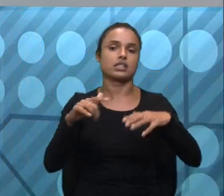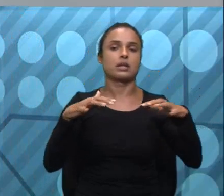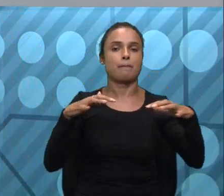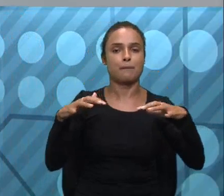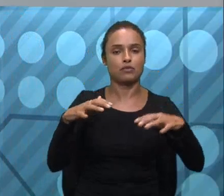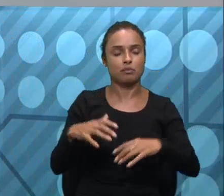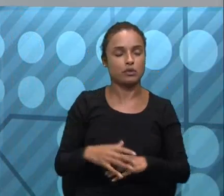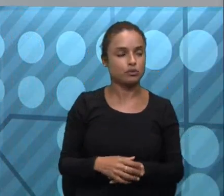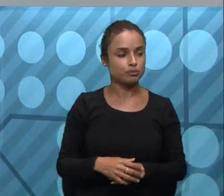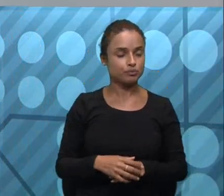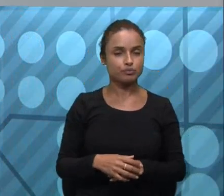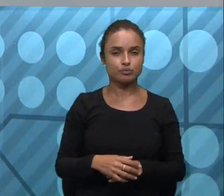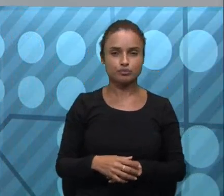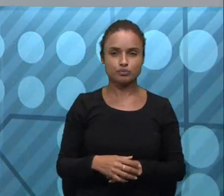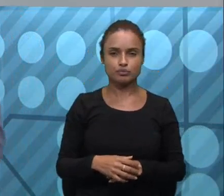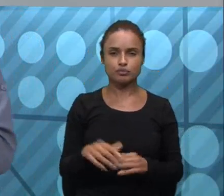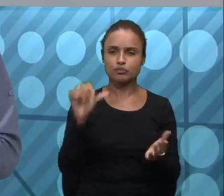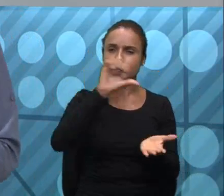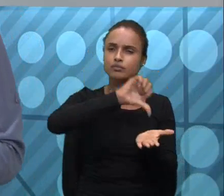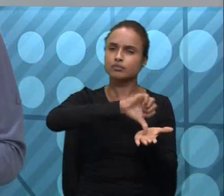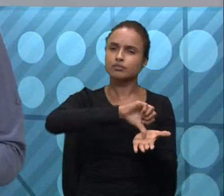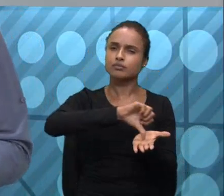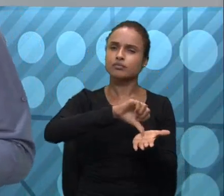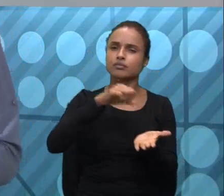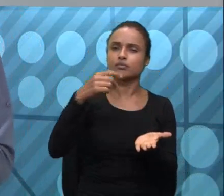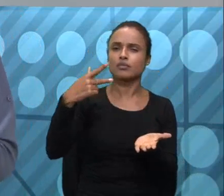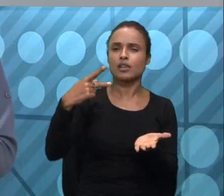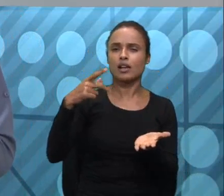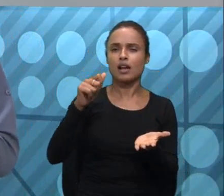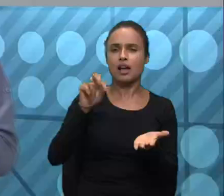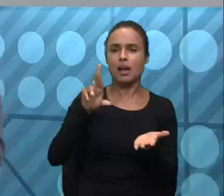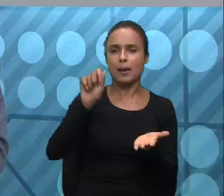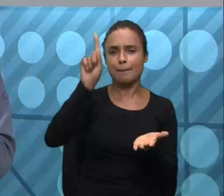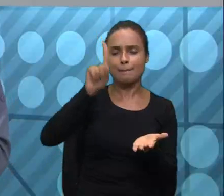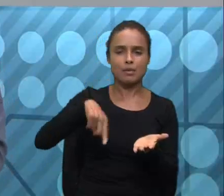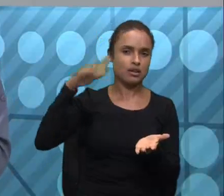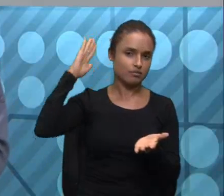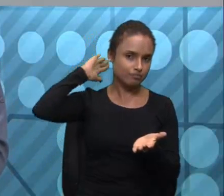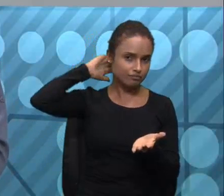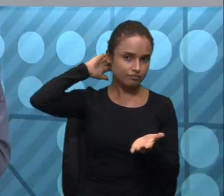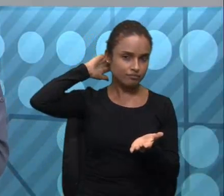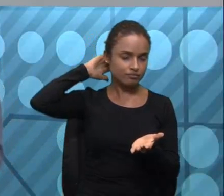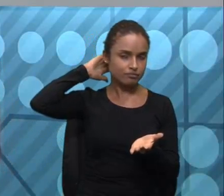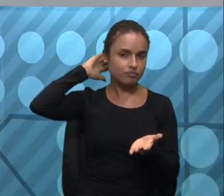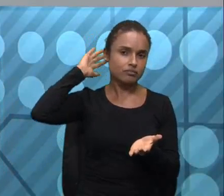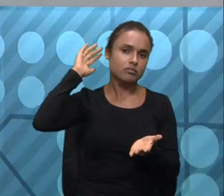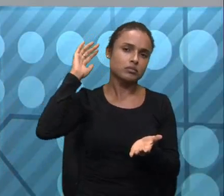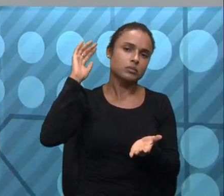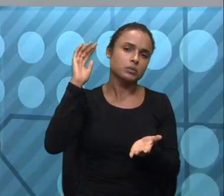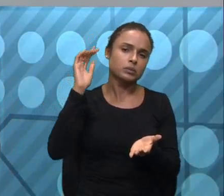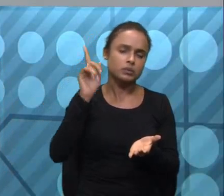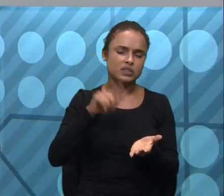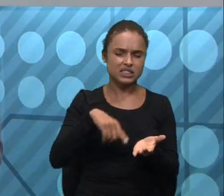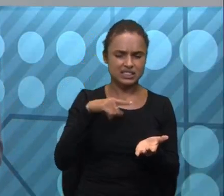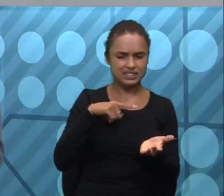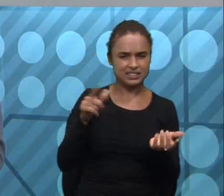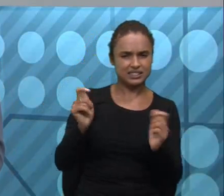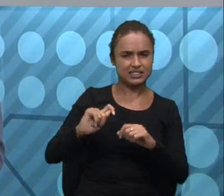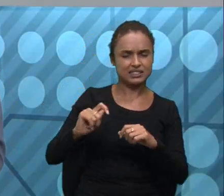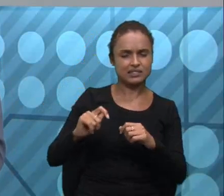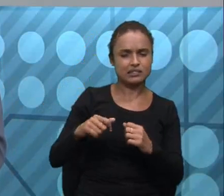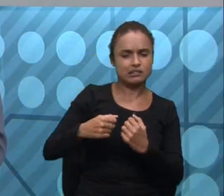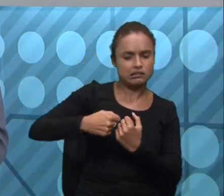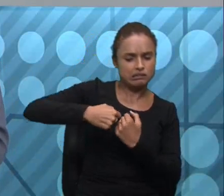Tem mais uma pergunta, Paulo de Santarém, do Pará, um abraço para vocês. O desgaste na extremidade óssea pode causar dor e perda de